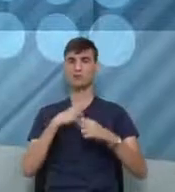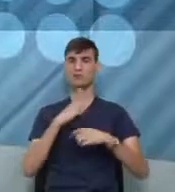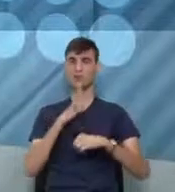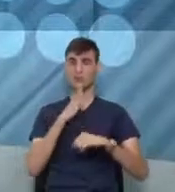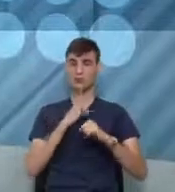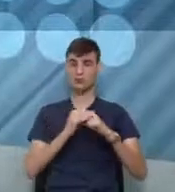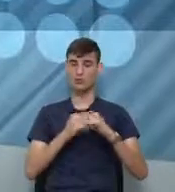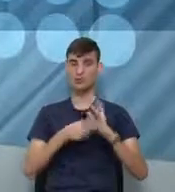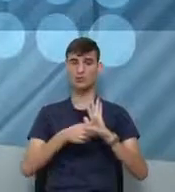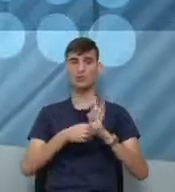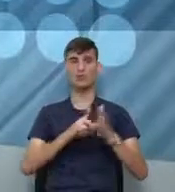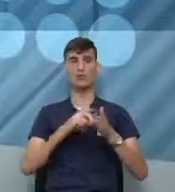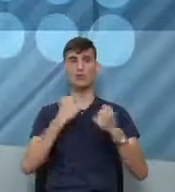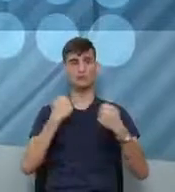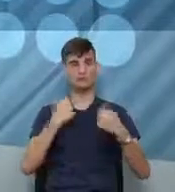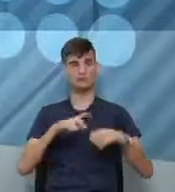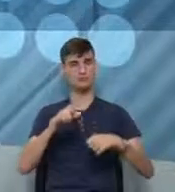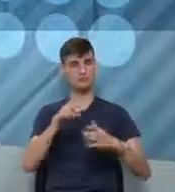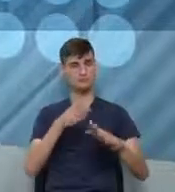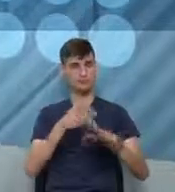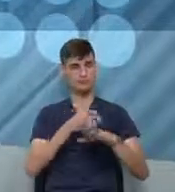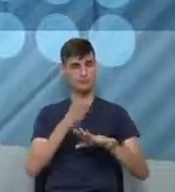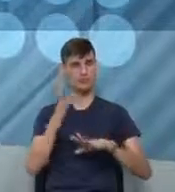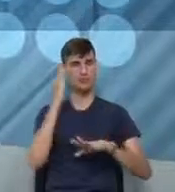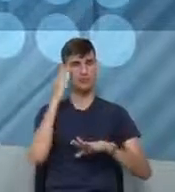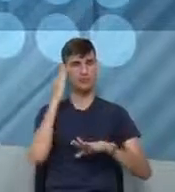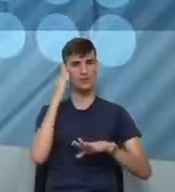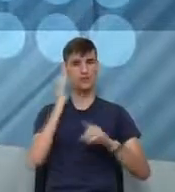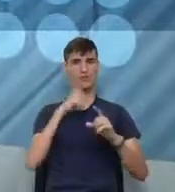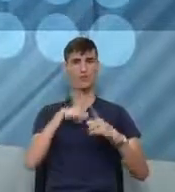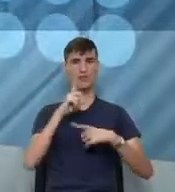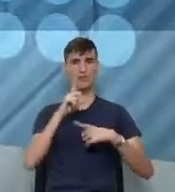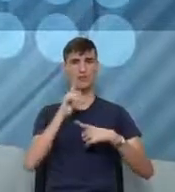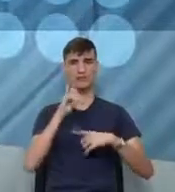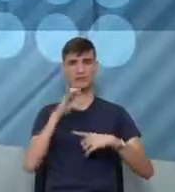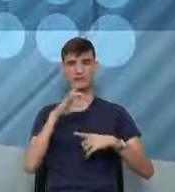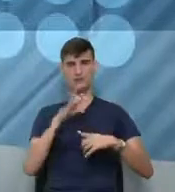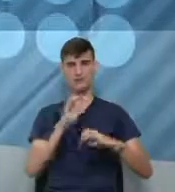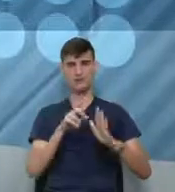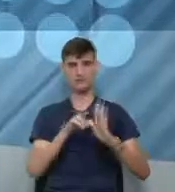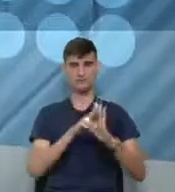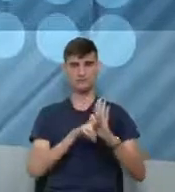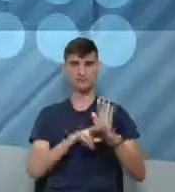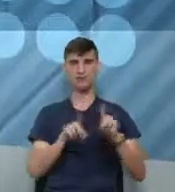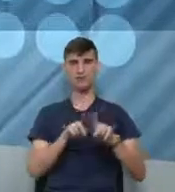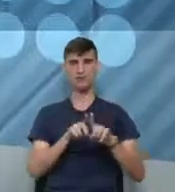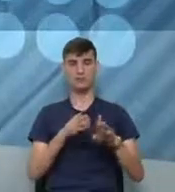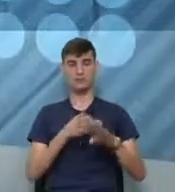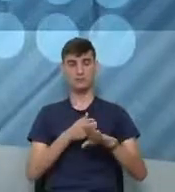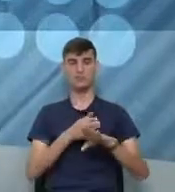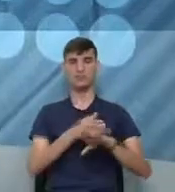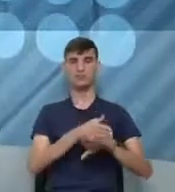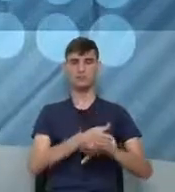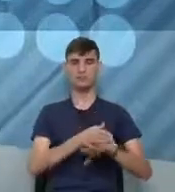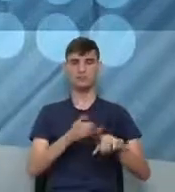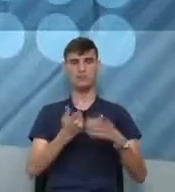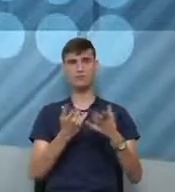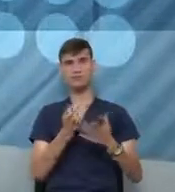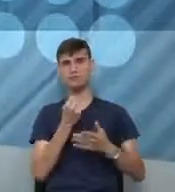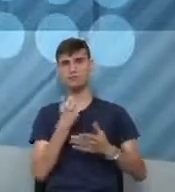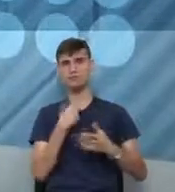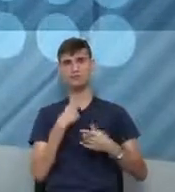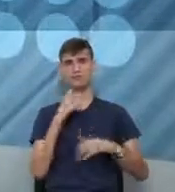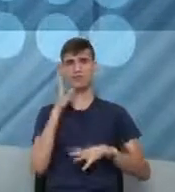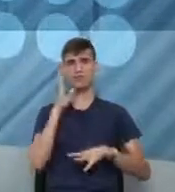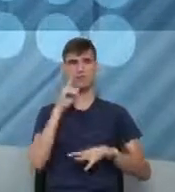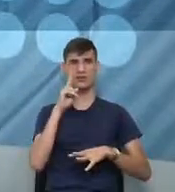conhecimentos prévios, eu preciso que você saiba regras de derivação, regras de integração. Ai, professor, eu não